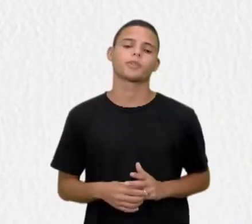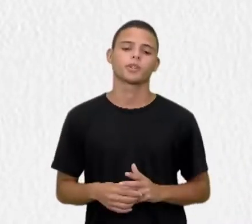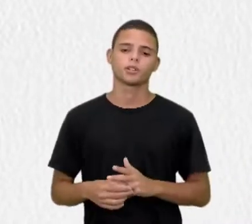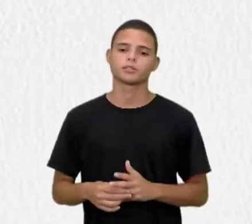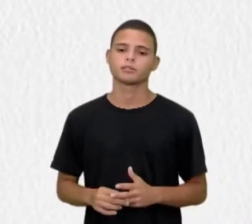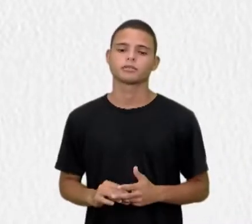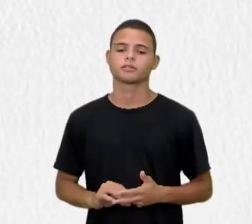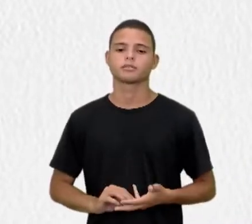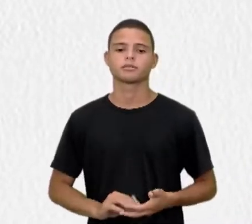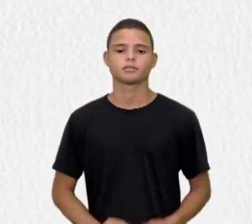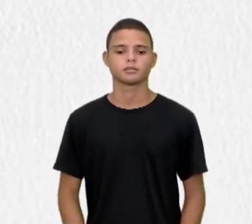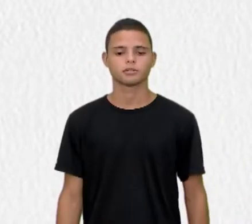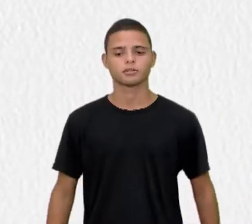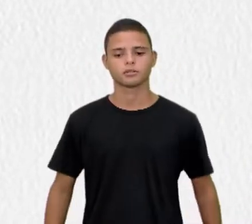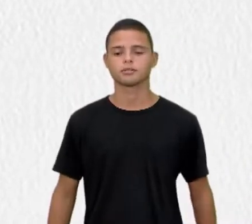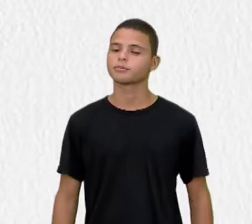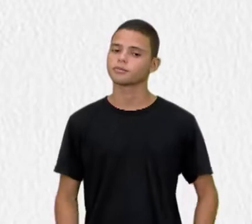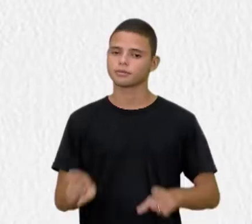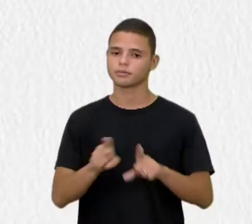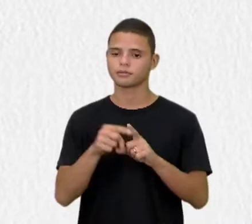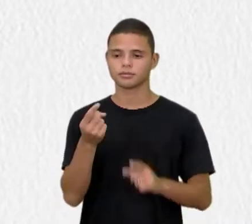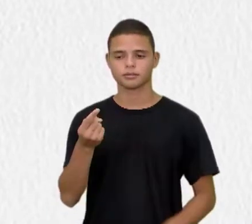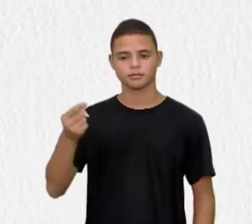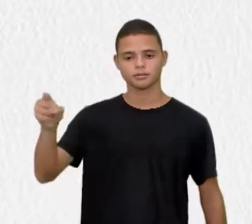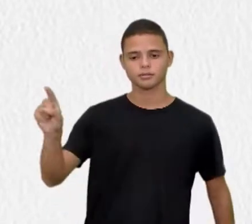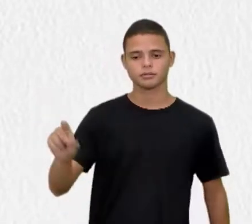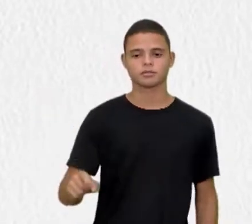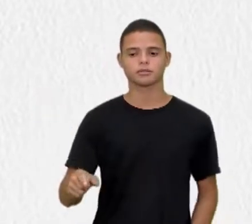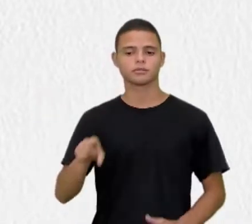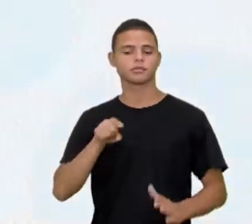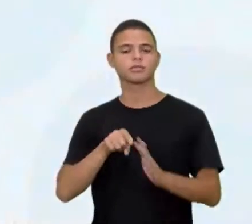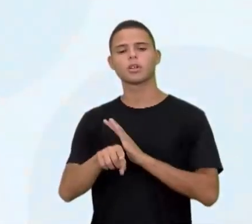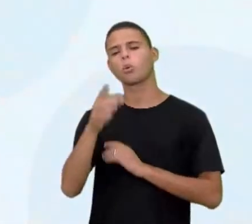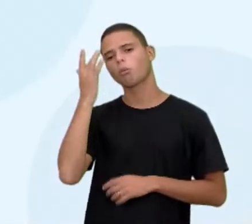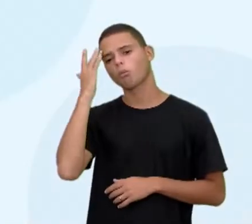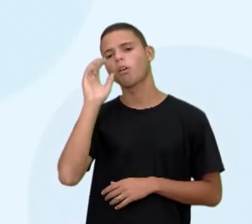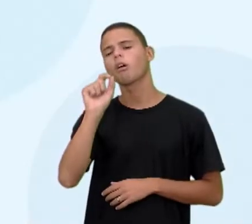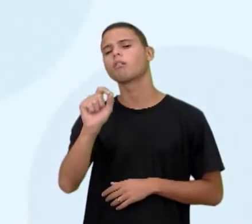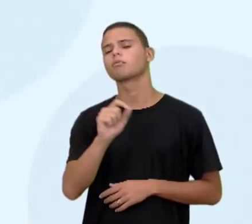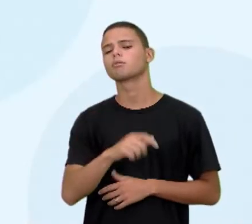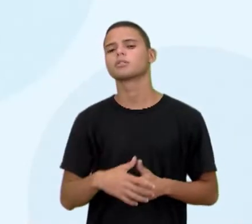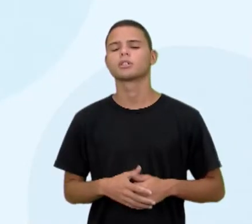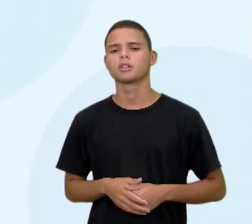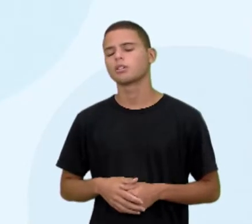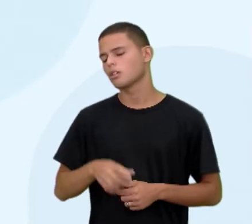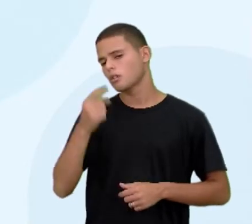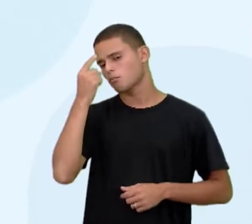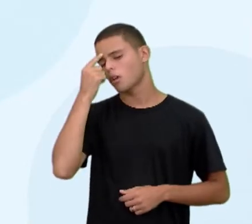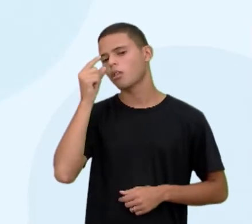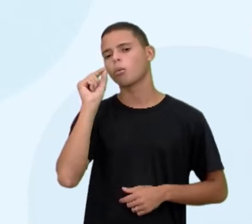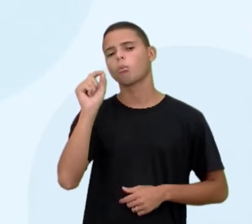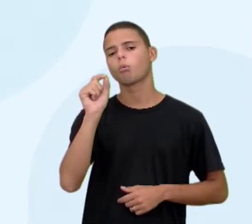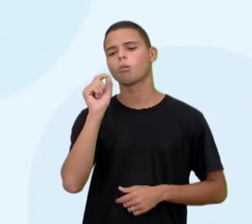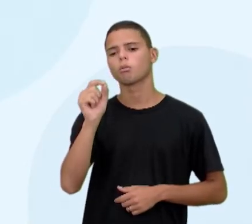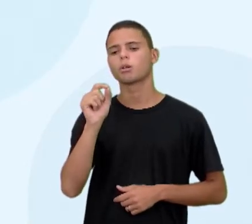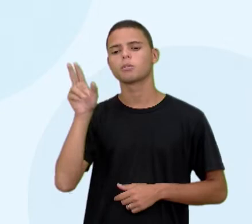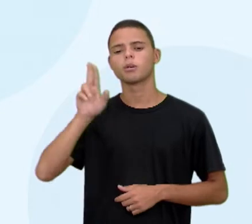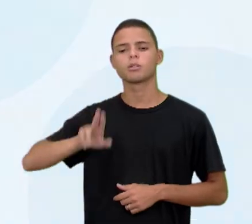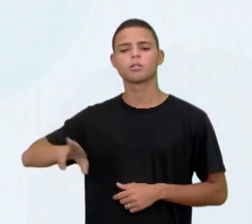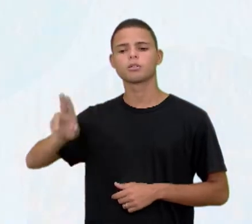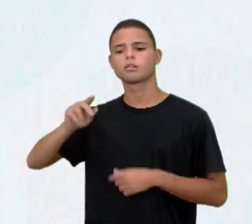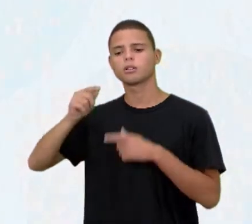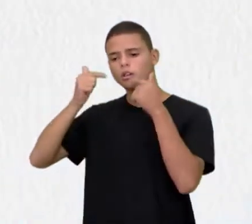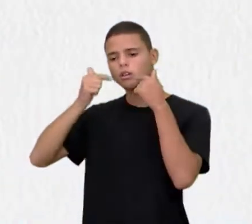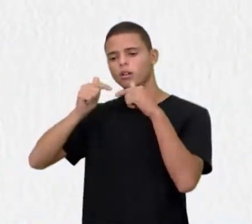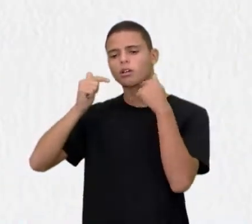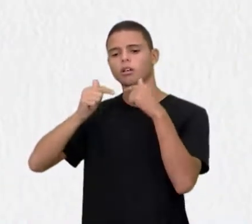Richard Dawkins. E também a última pergunta, o que você acha disso? O que você acha? O que você pensa de usar a Chard e os